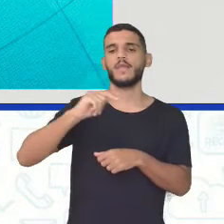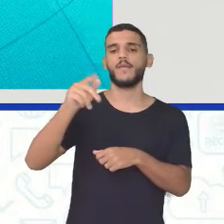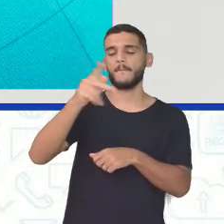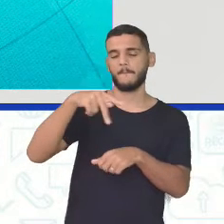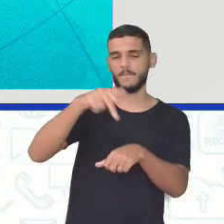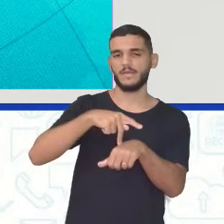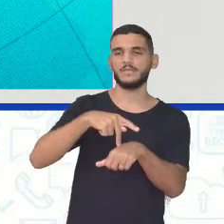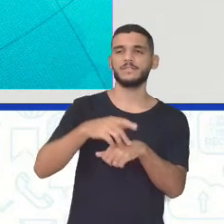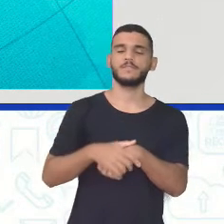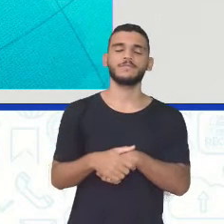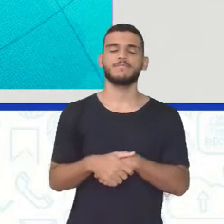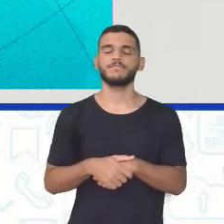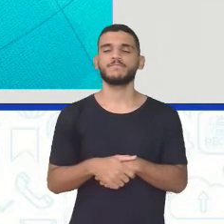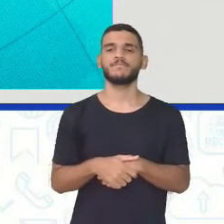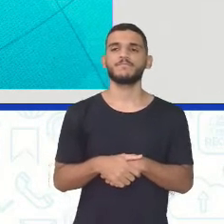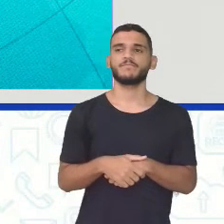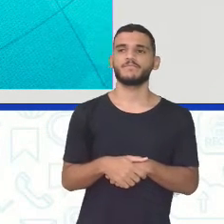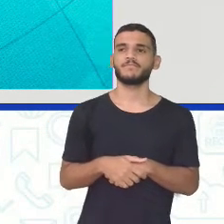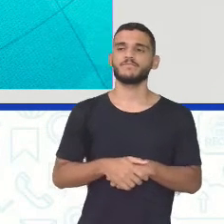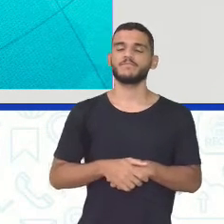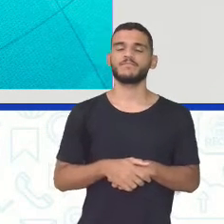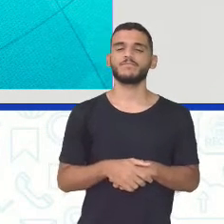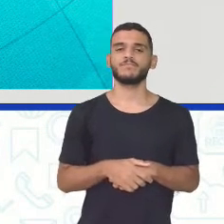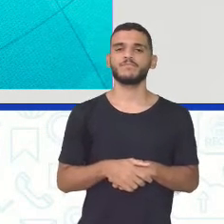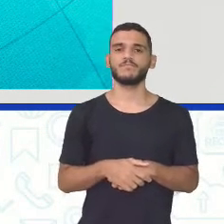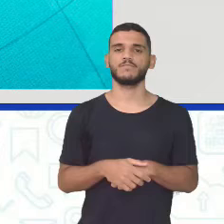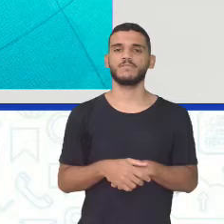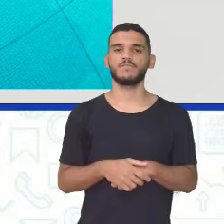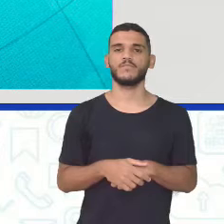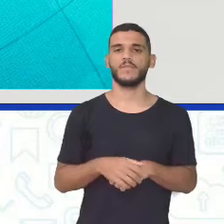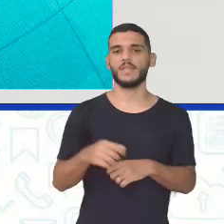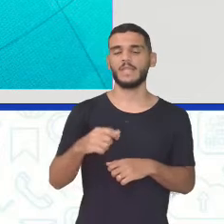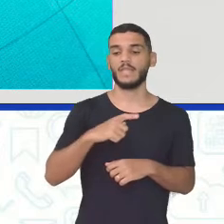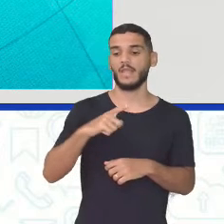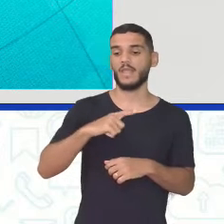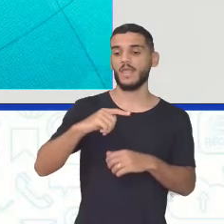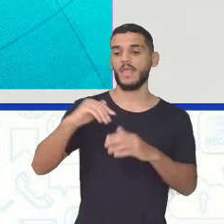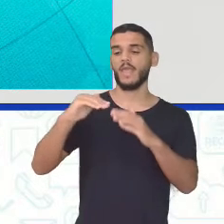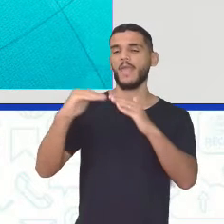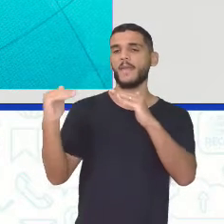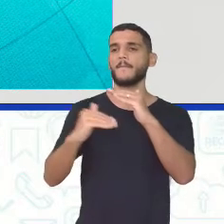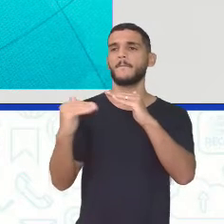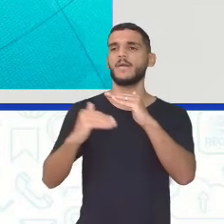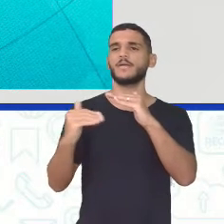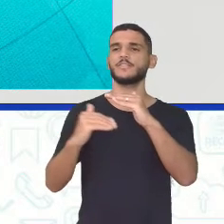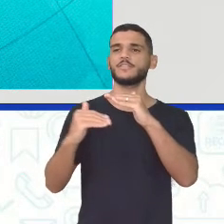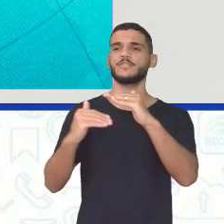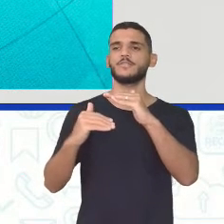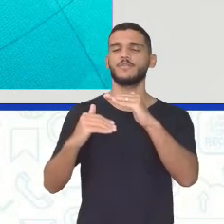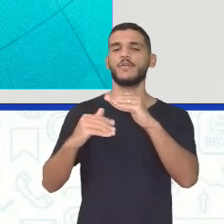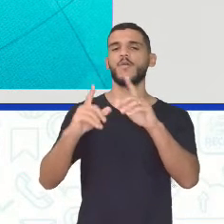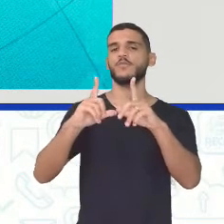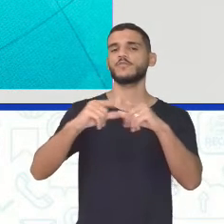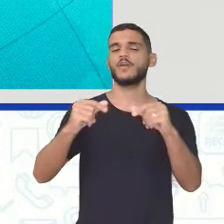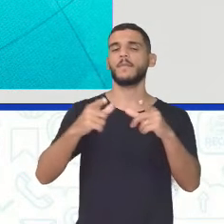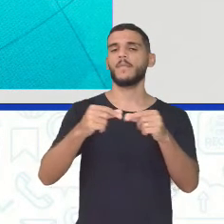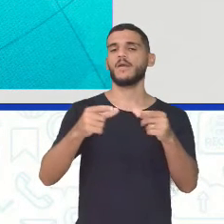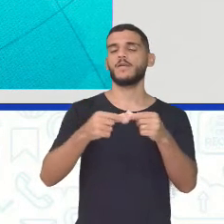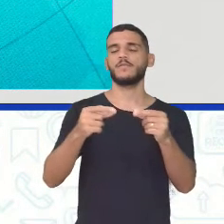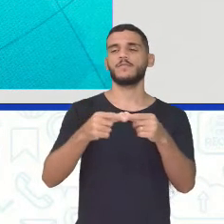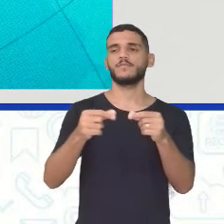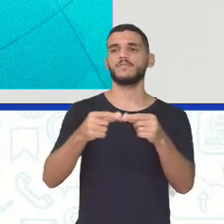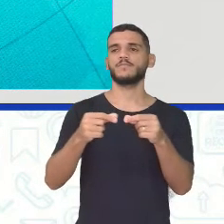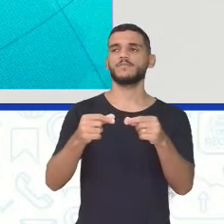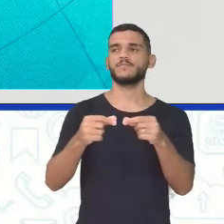oriente, certo? Embaixo ali, ó, já pega a parte do Japão, sabe?